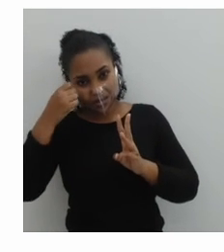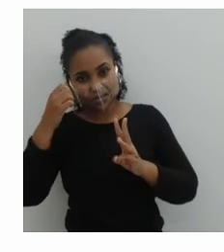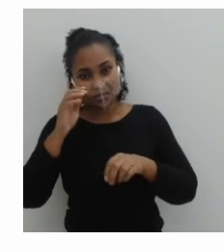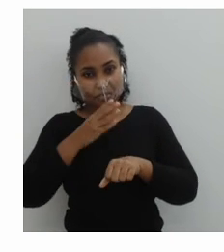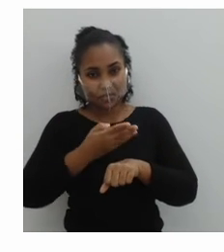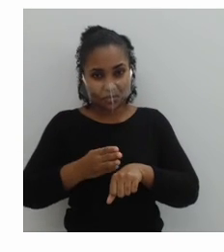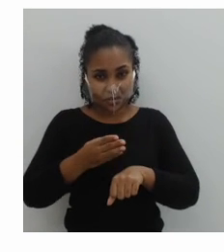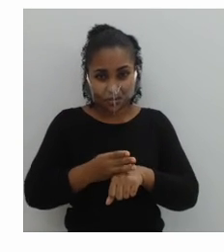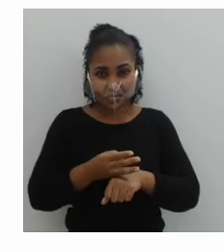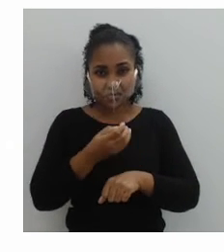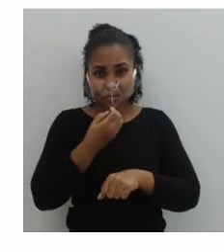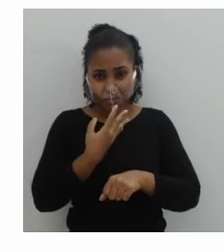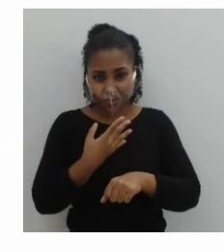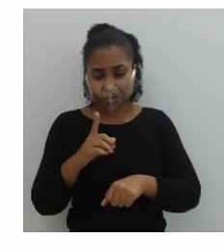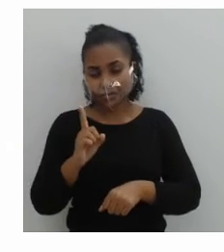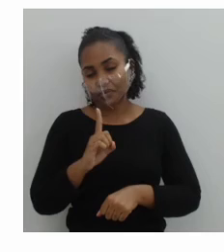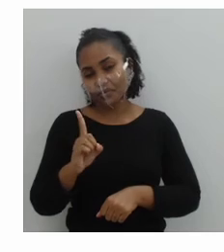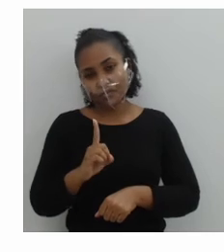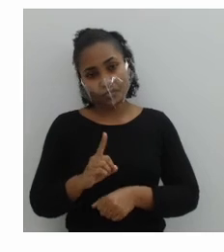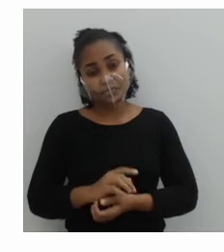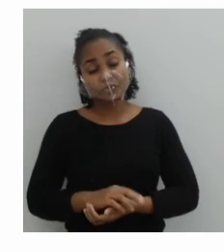foi pacífica. E entre esses